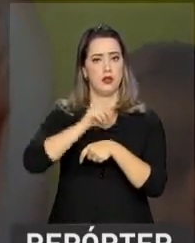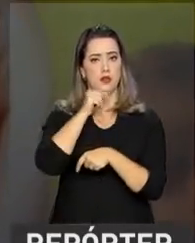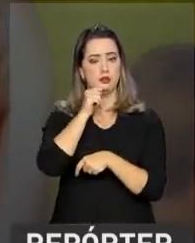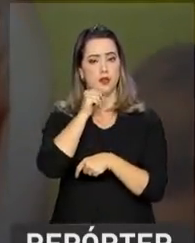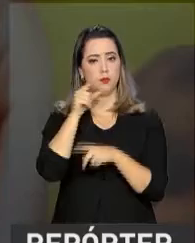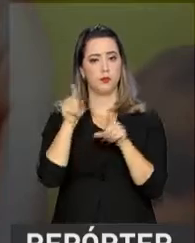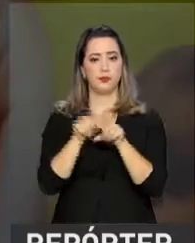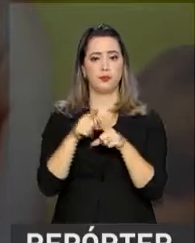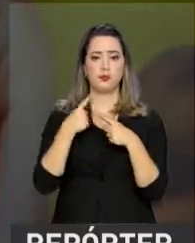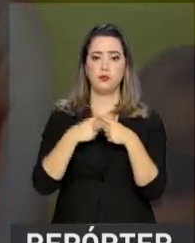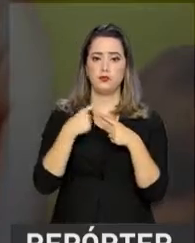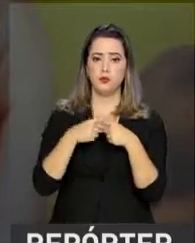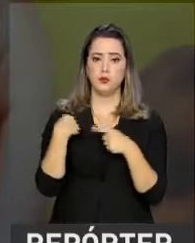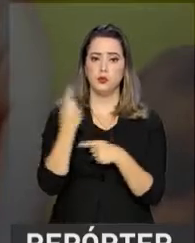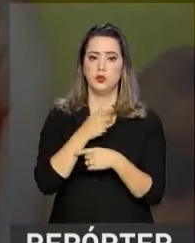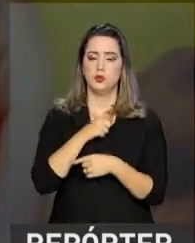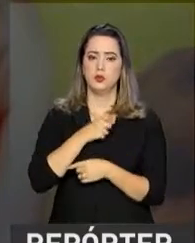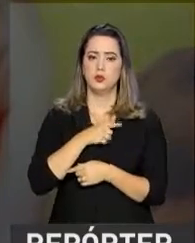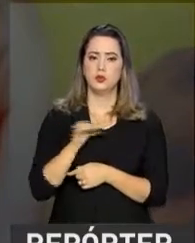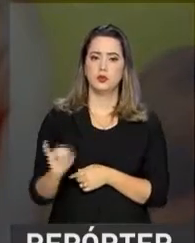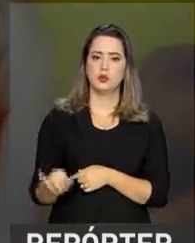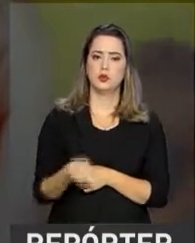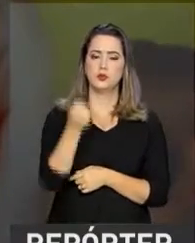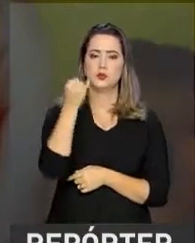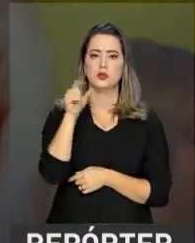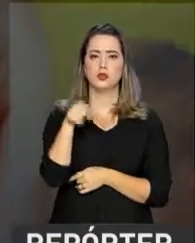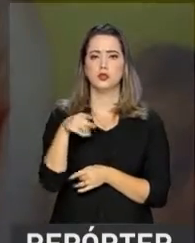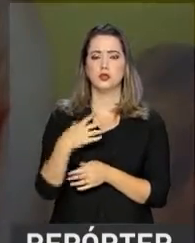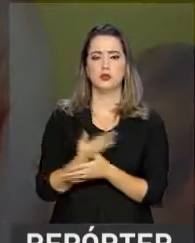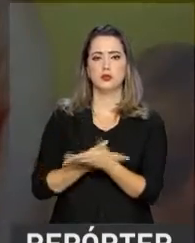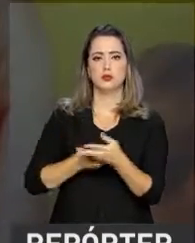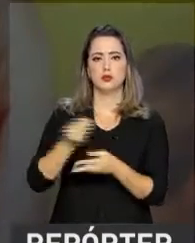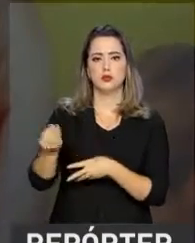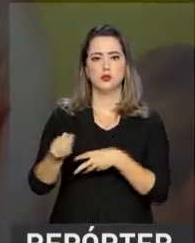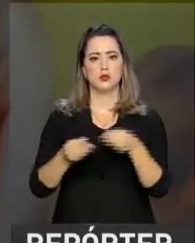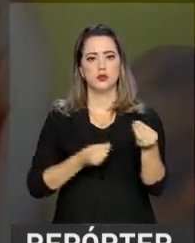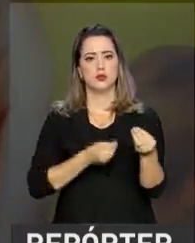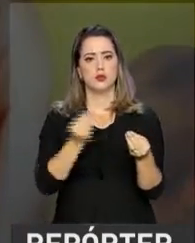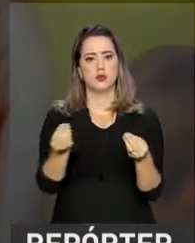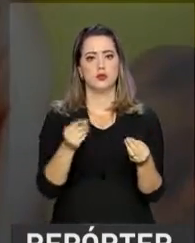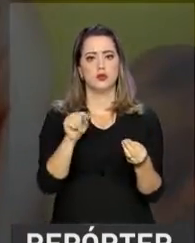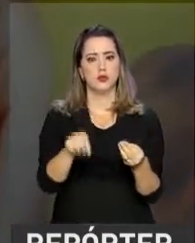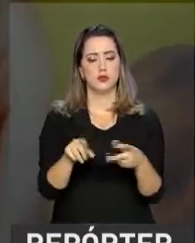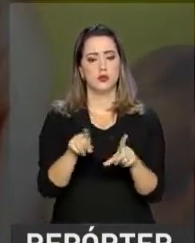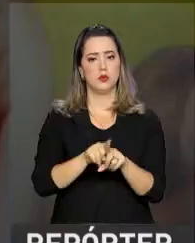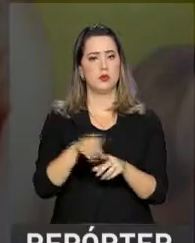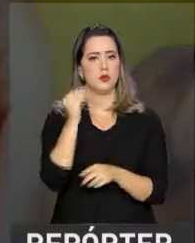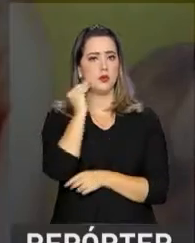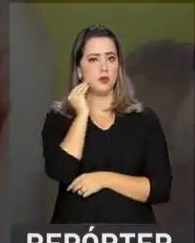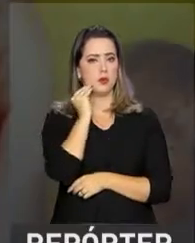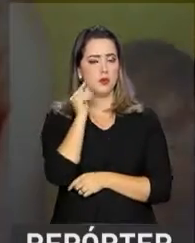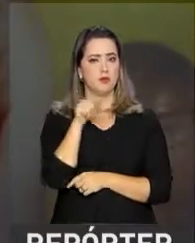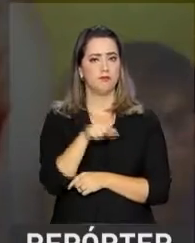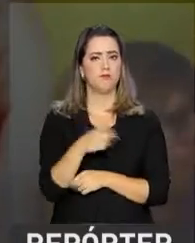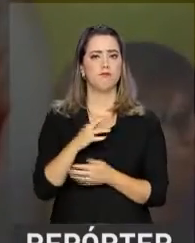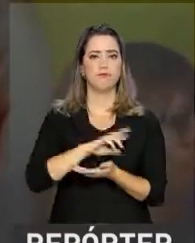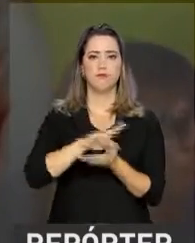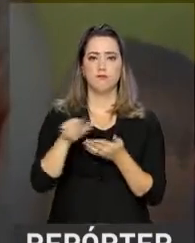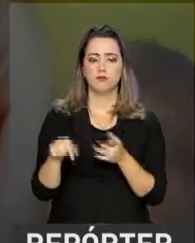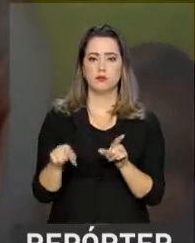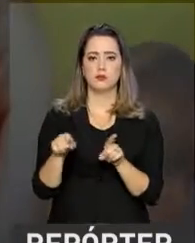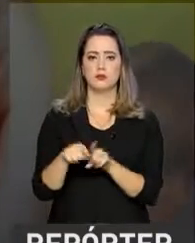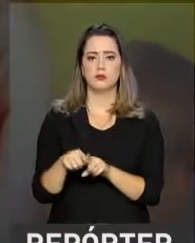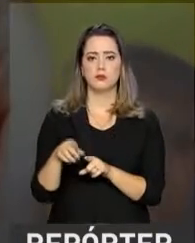águas, porque a gente vai ter uma oportunidade de compartilhar conhecimento, compartilhar experiências,